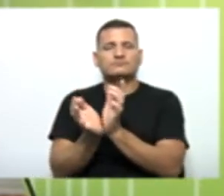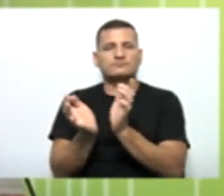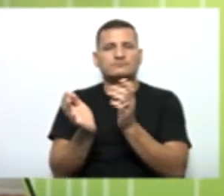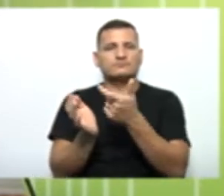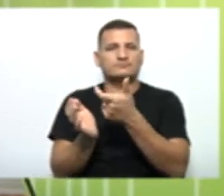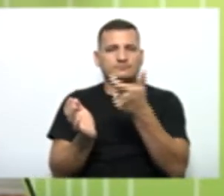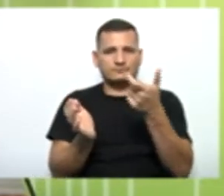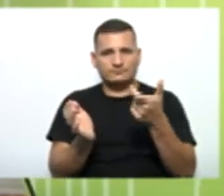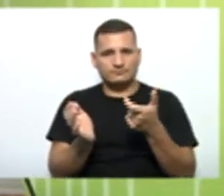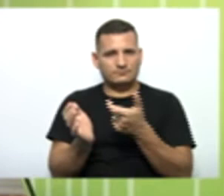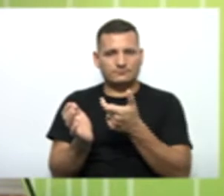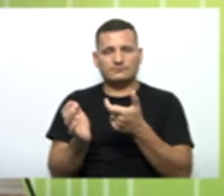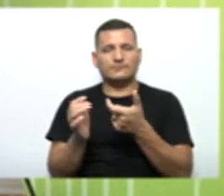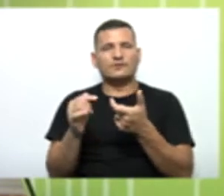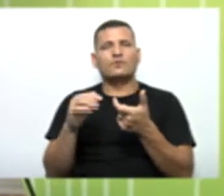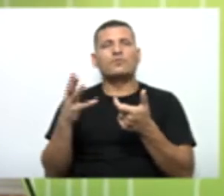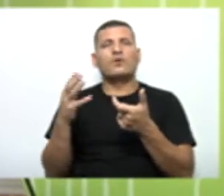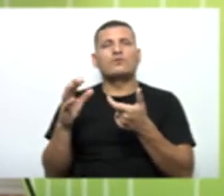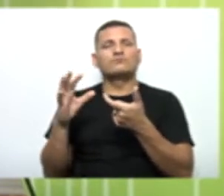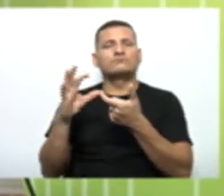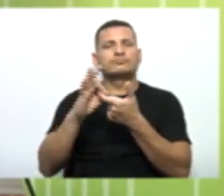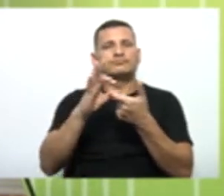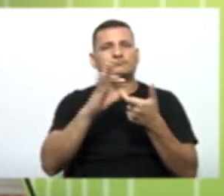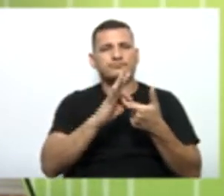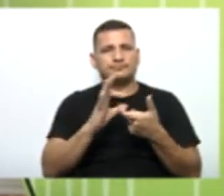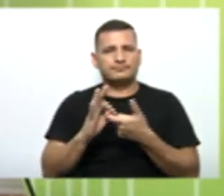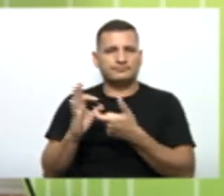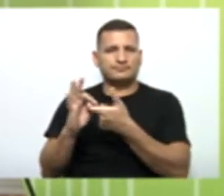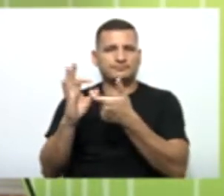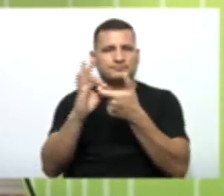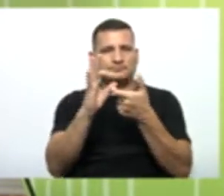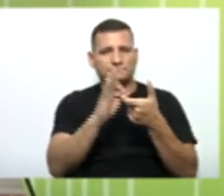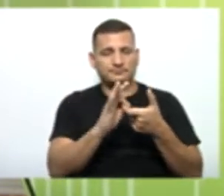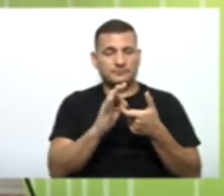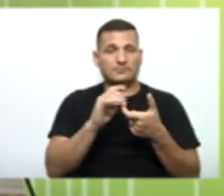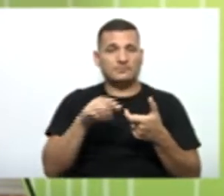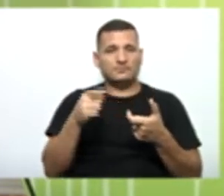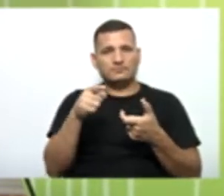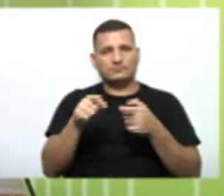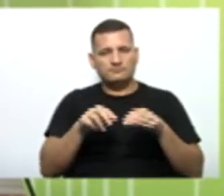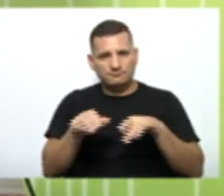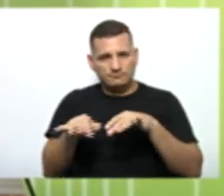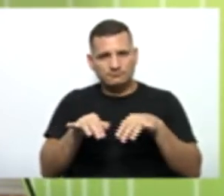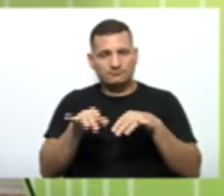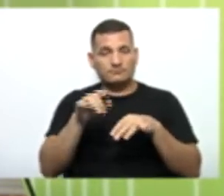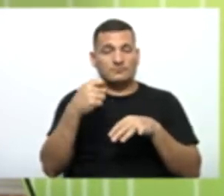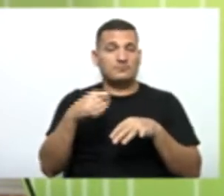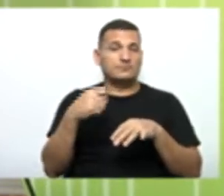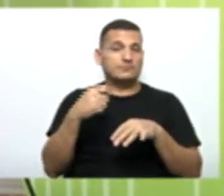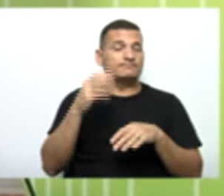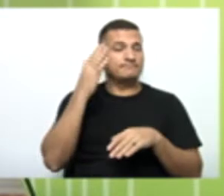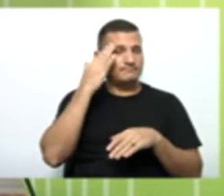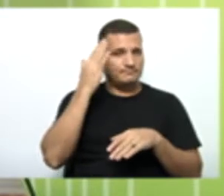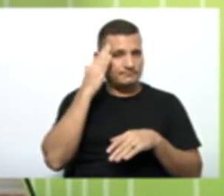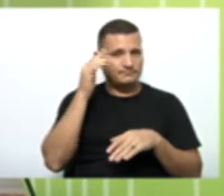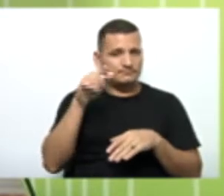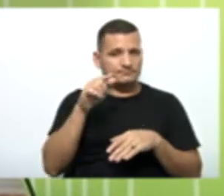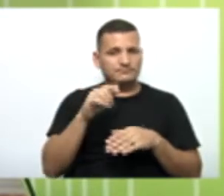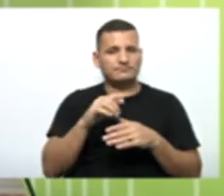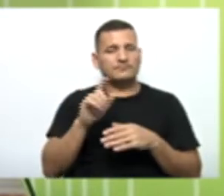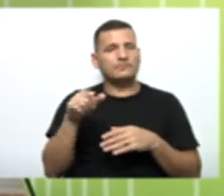mostrar qual é essa relação. Porque na hora de programar, você vai precisar saber, certo? Para aí